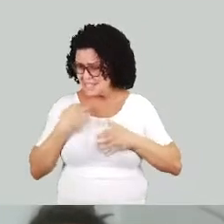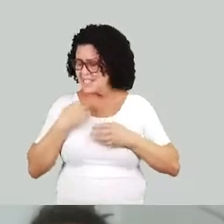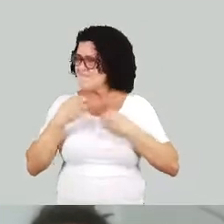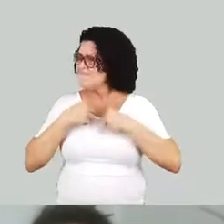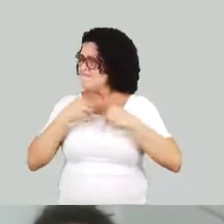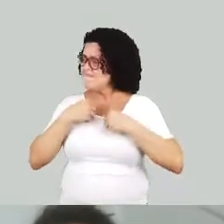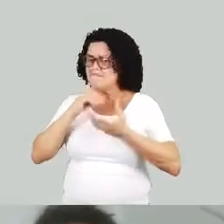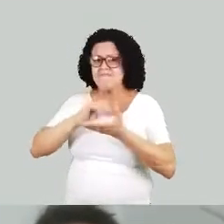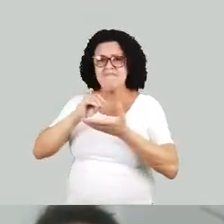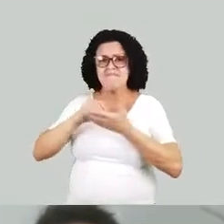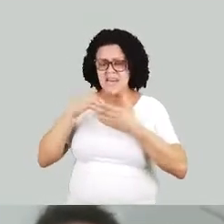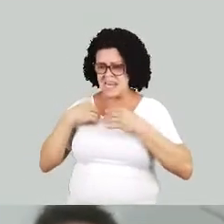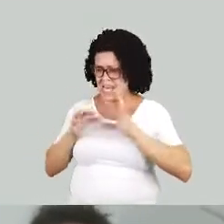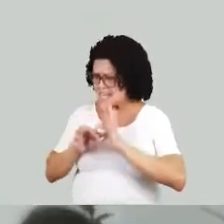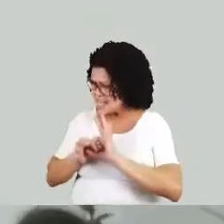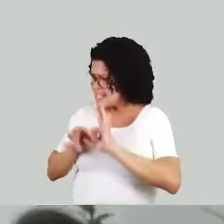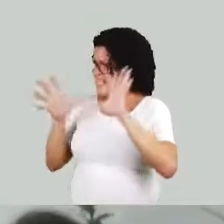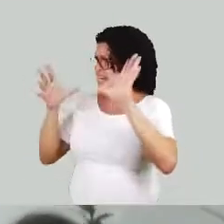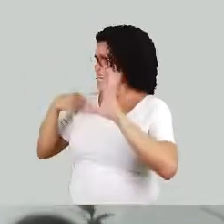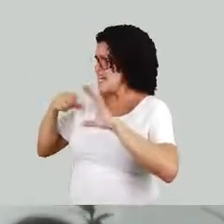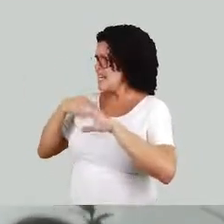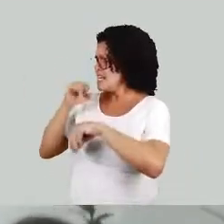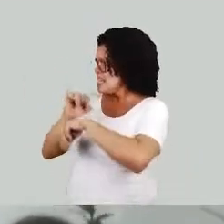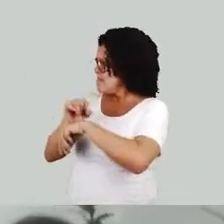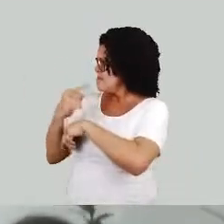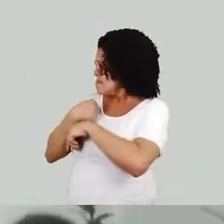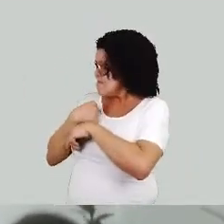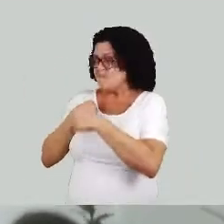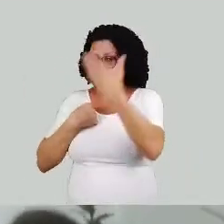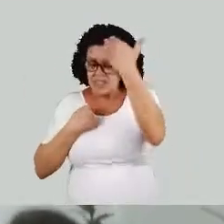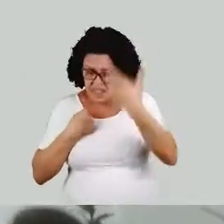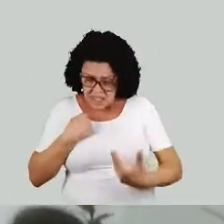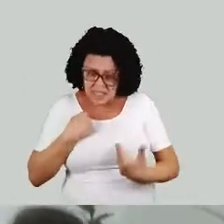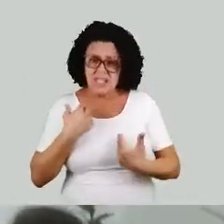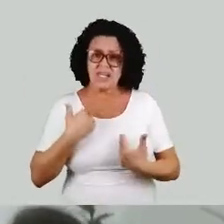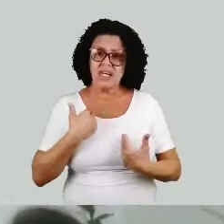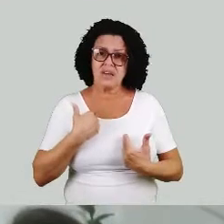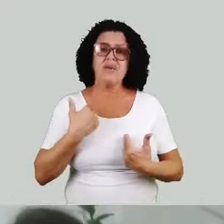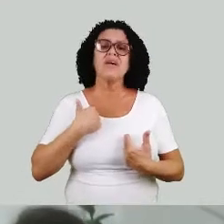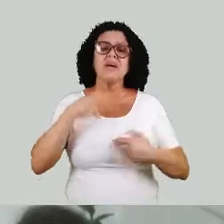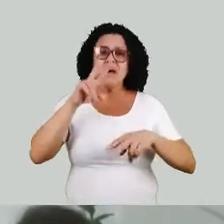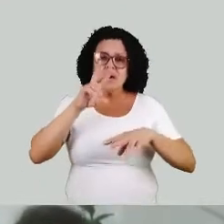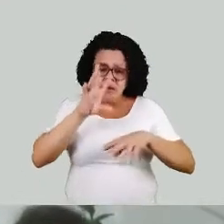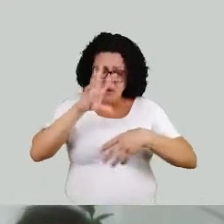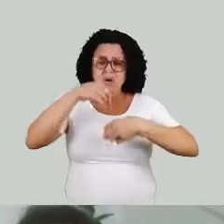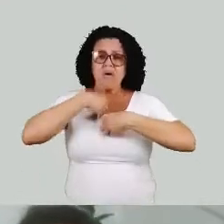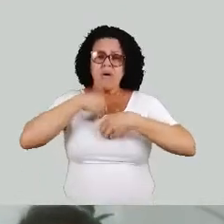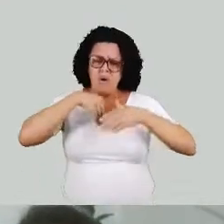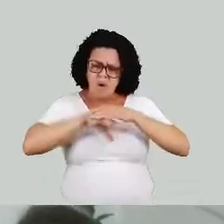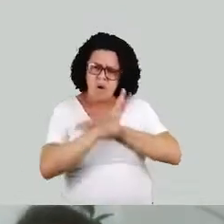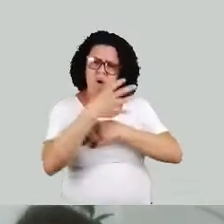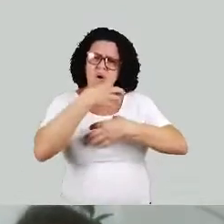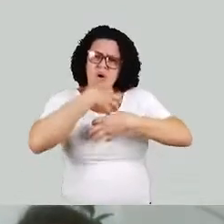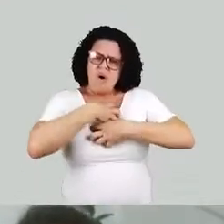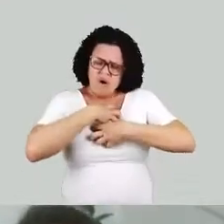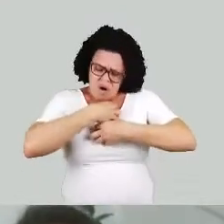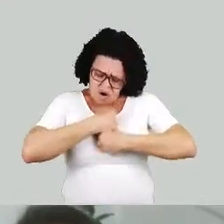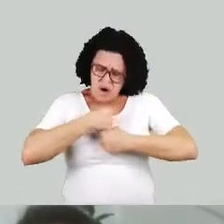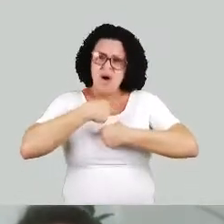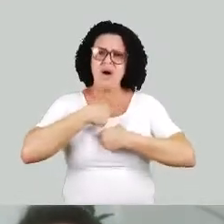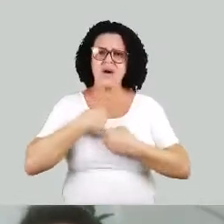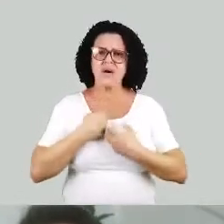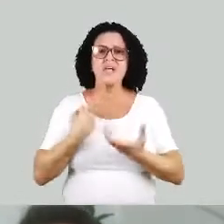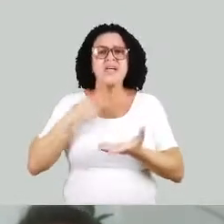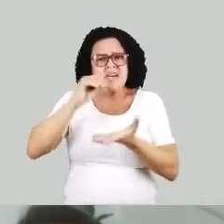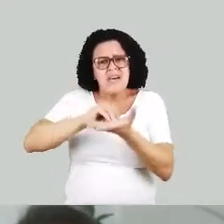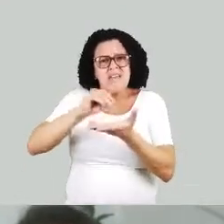permitiu liberar o outro de atender às minhas expectativas? Por que eu cultivo essa mágoa? O